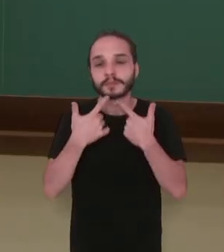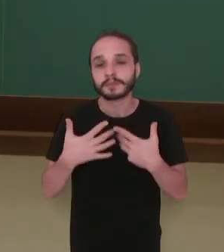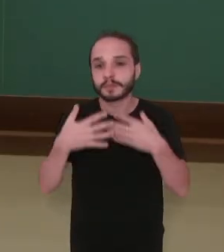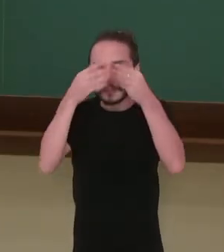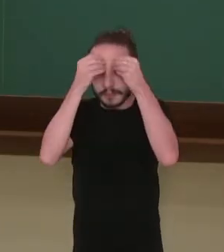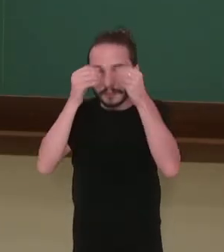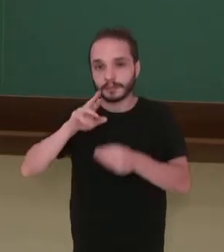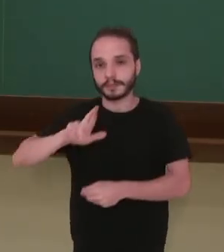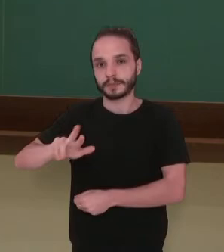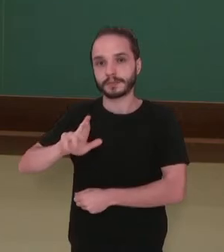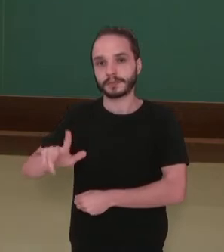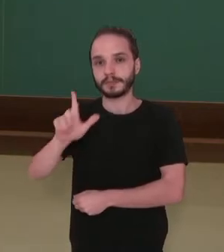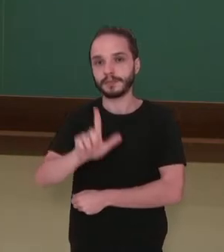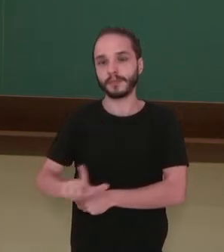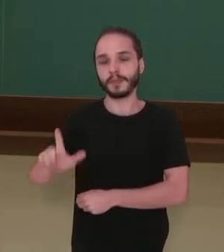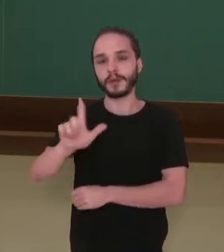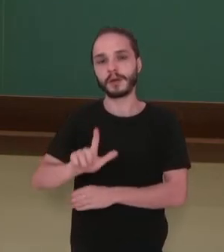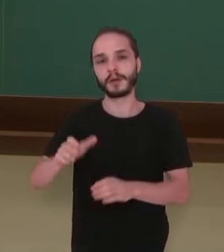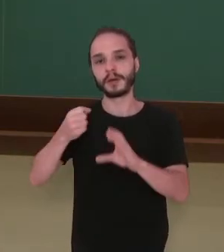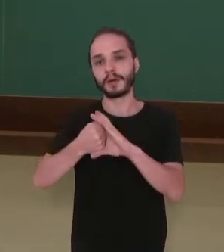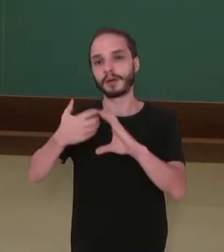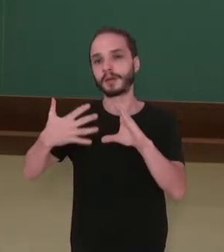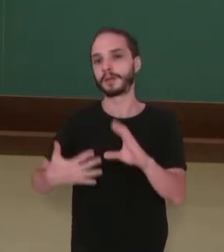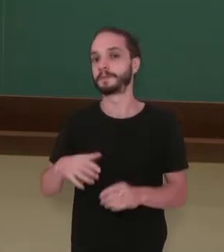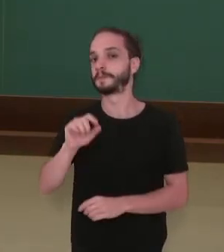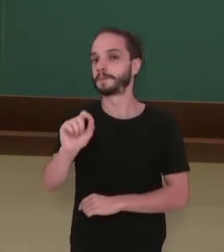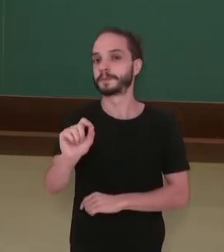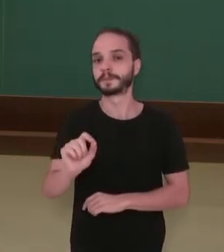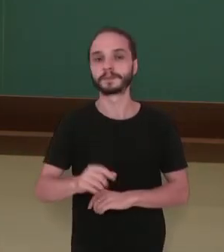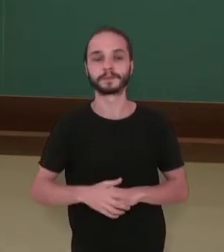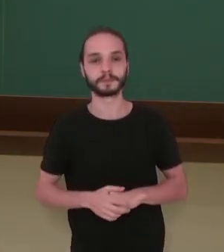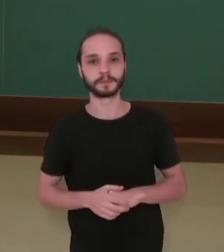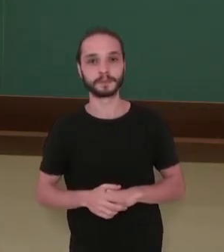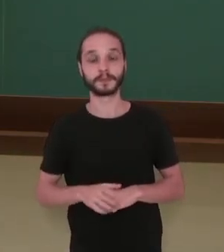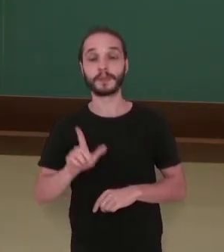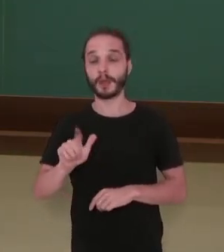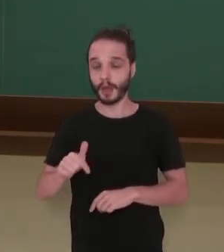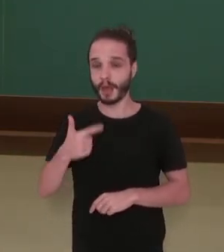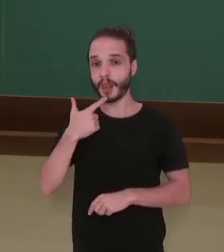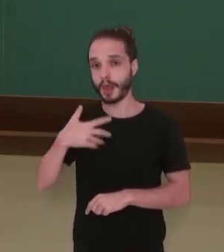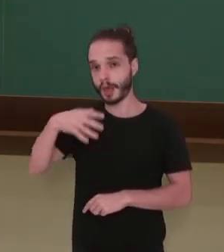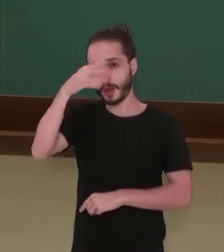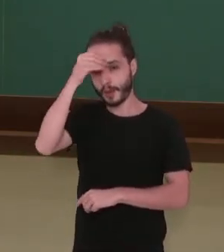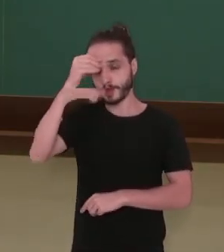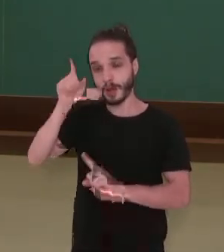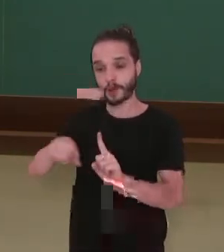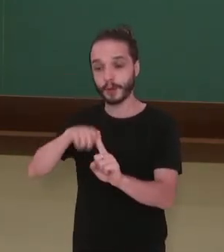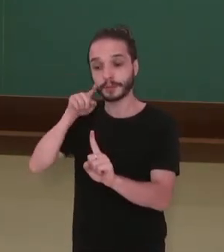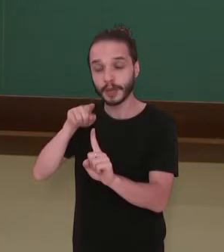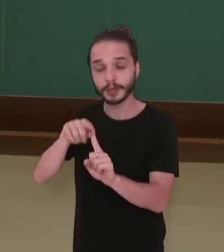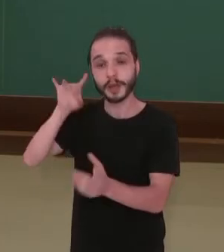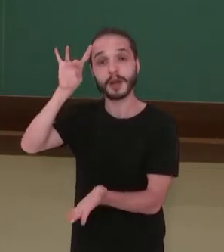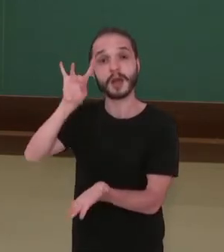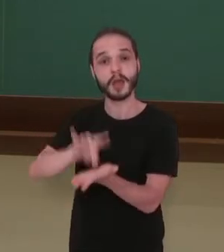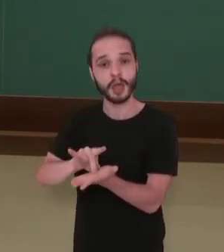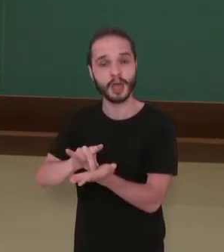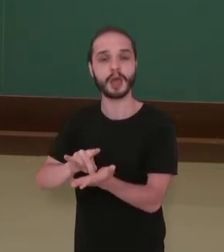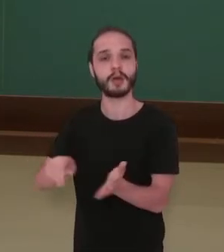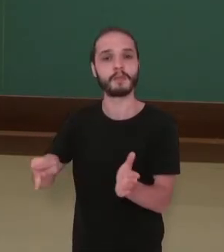são as características? Exatamente, é uma linguagem que prima pelo sentido real.